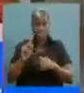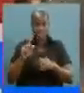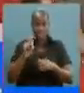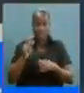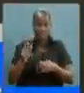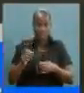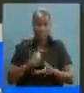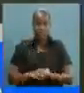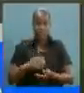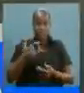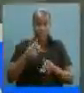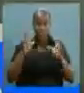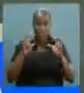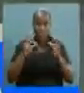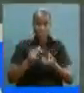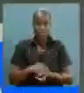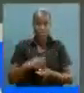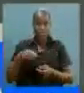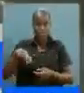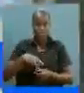Sagrot foi um dos temas do desfile.